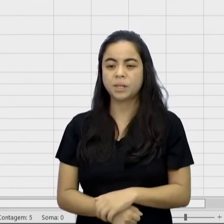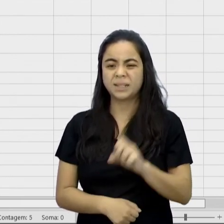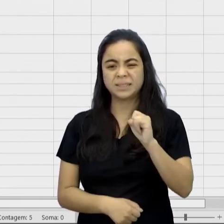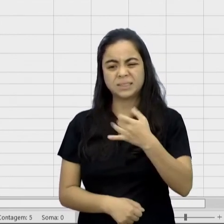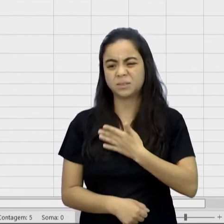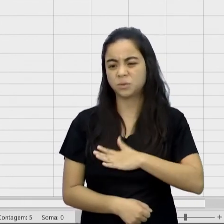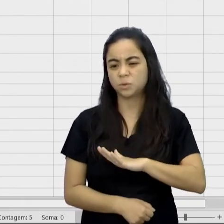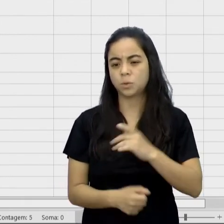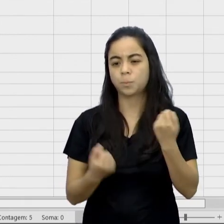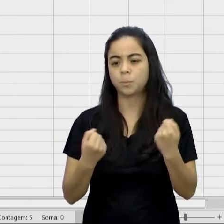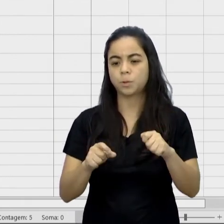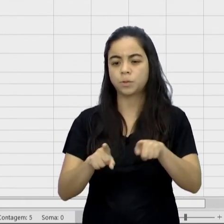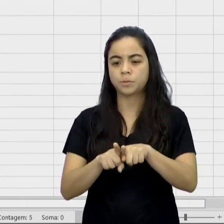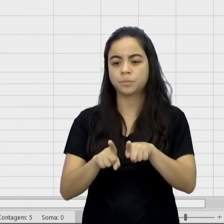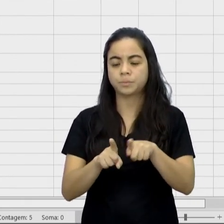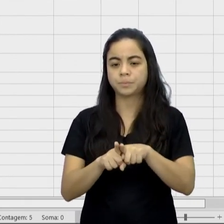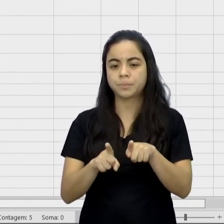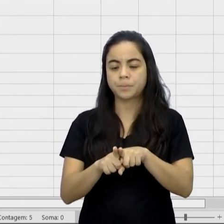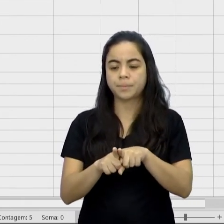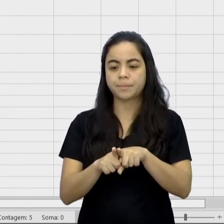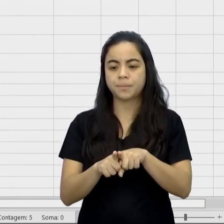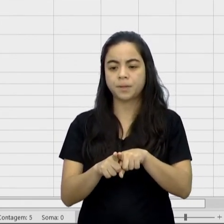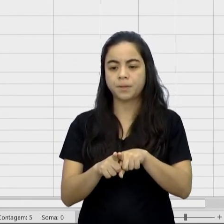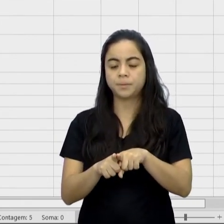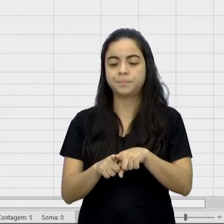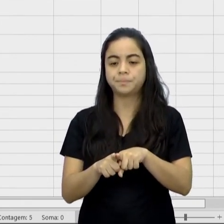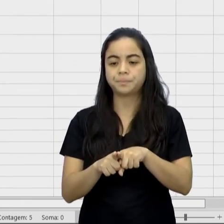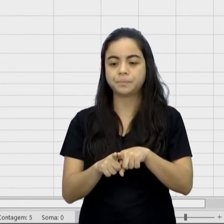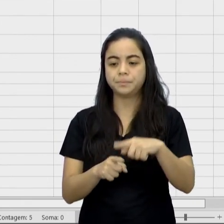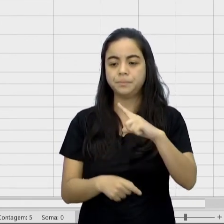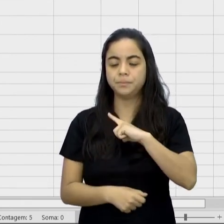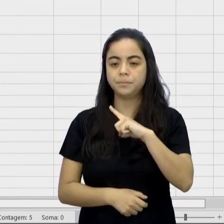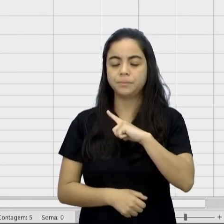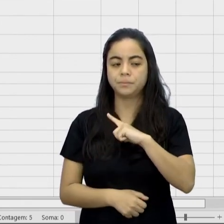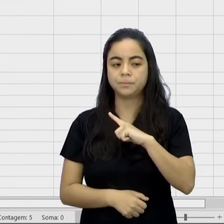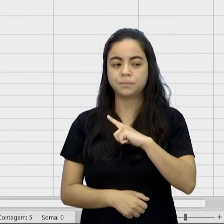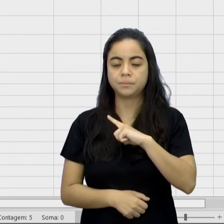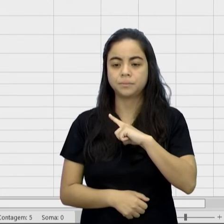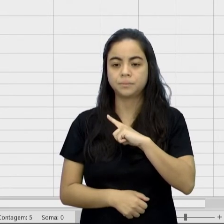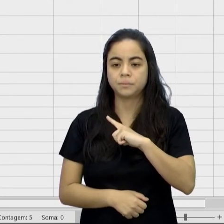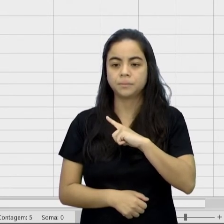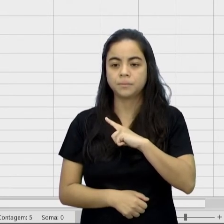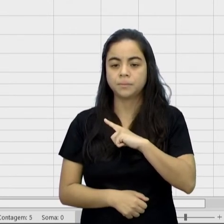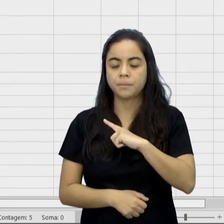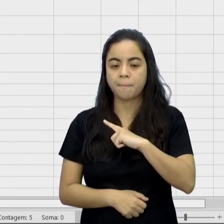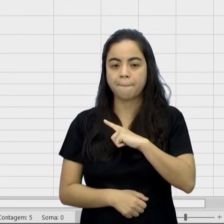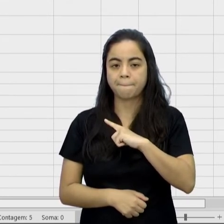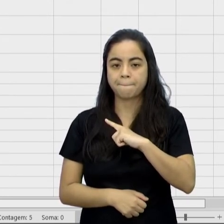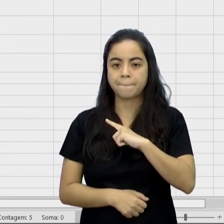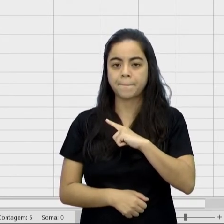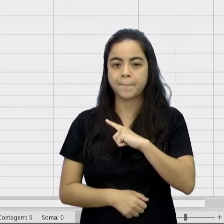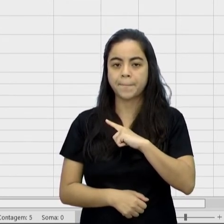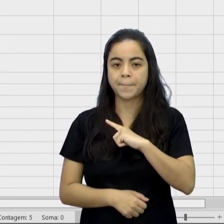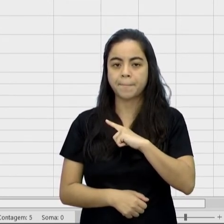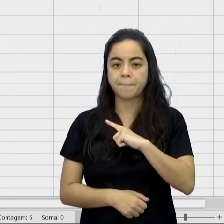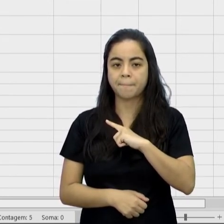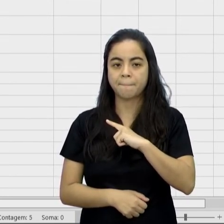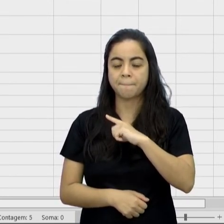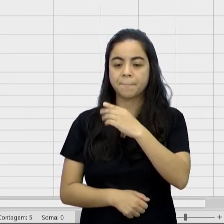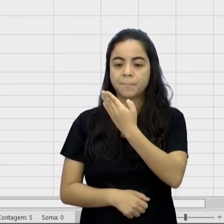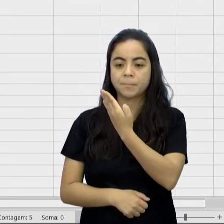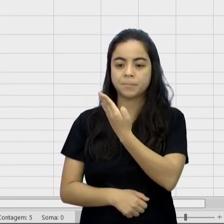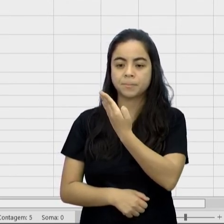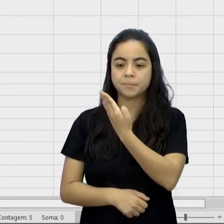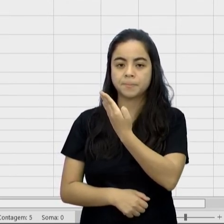você pode, você tem aqui no inserir ou